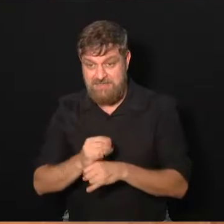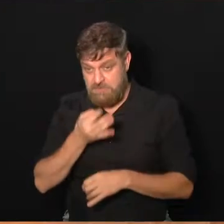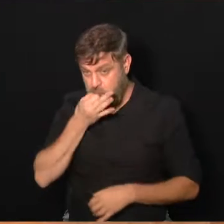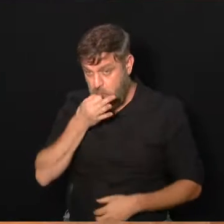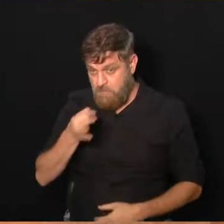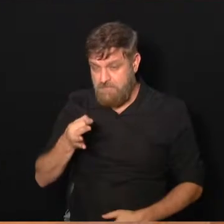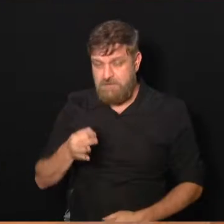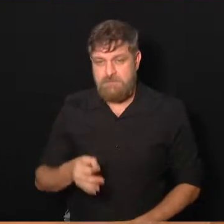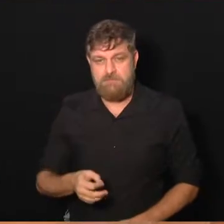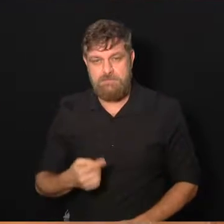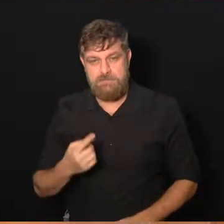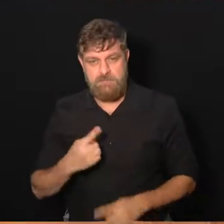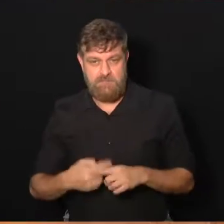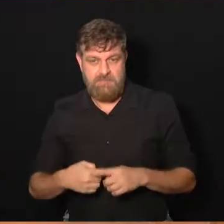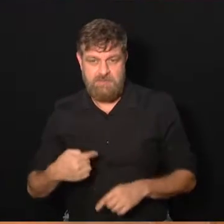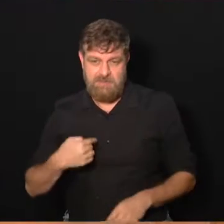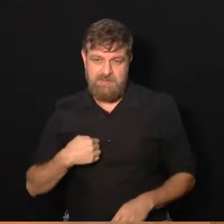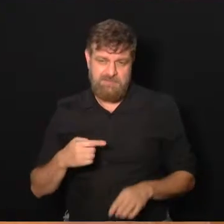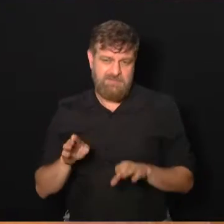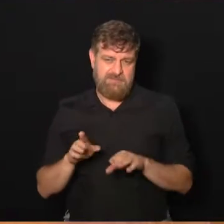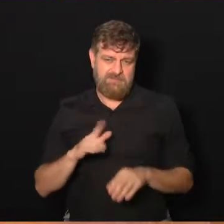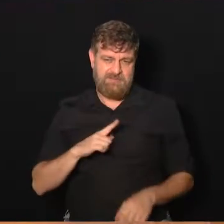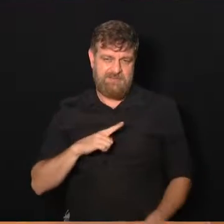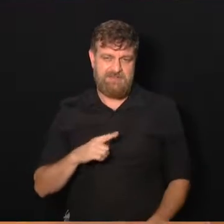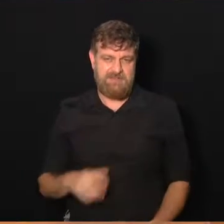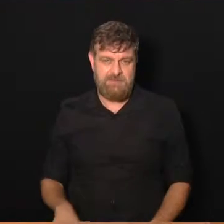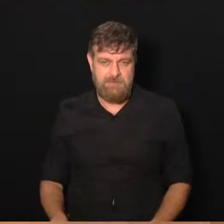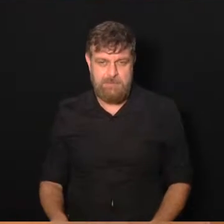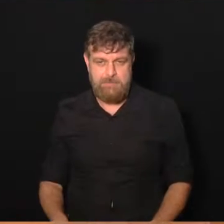Estou falando porque eu também tenho dois